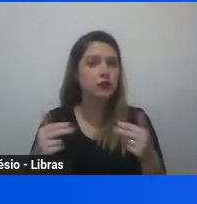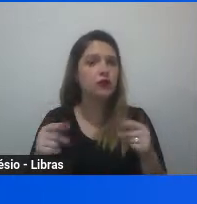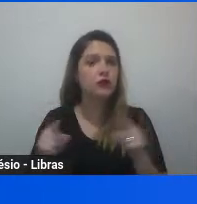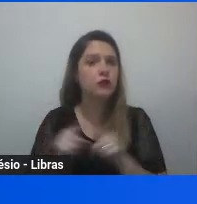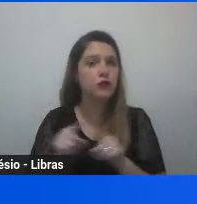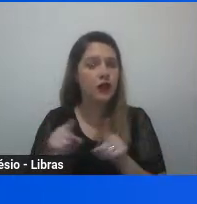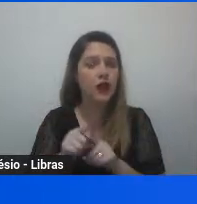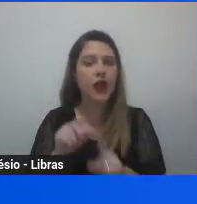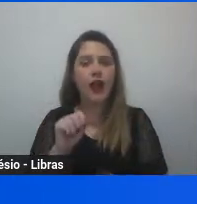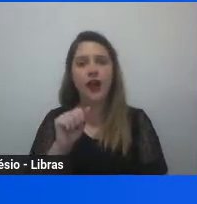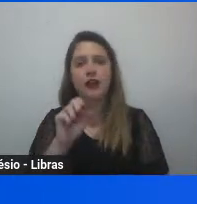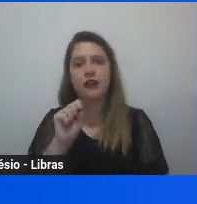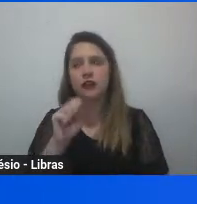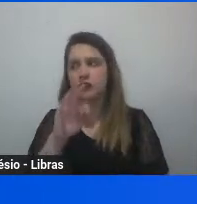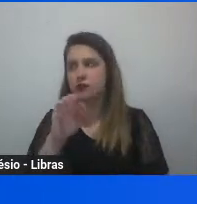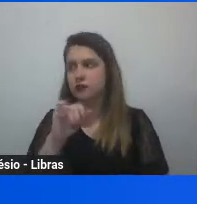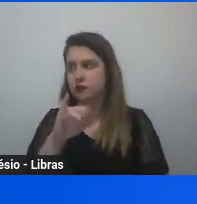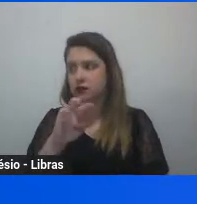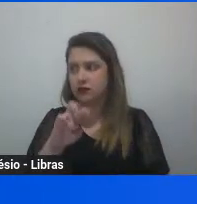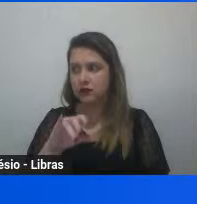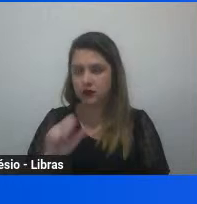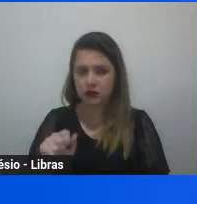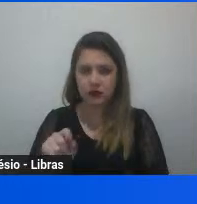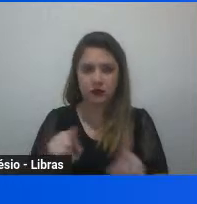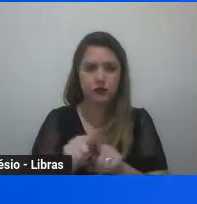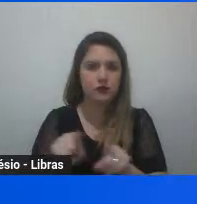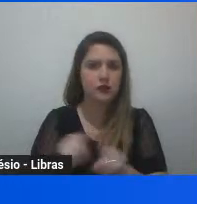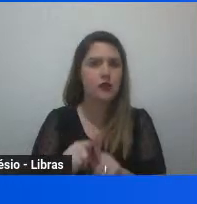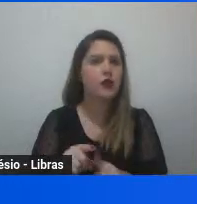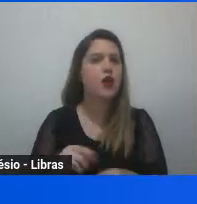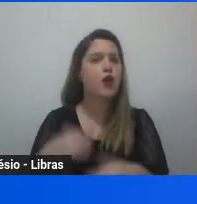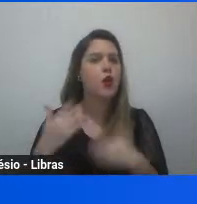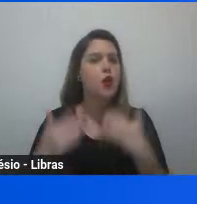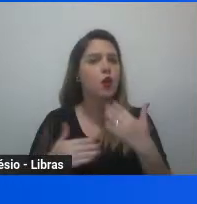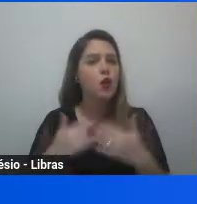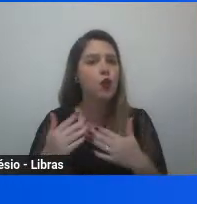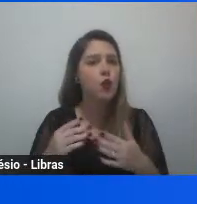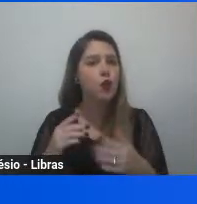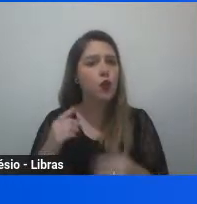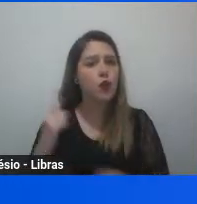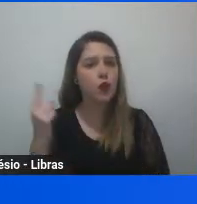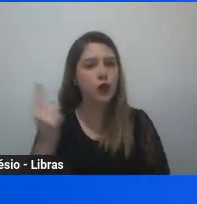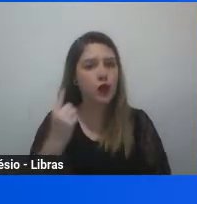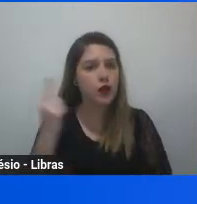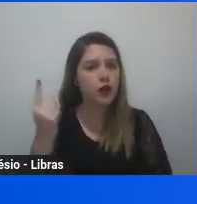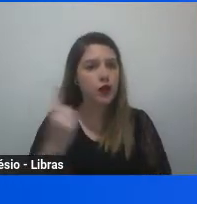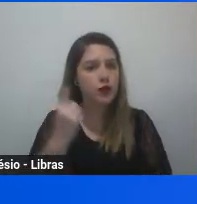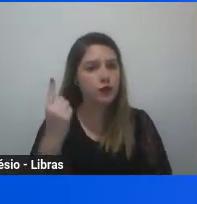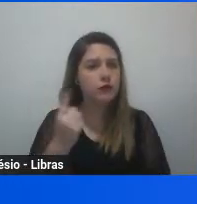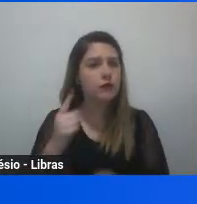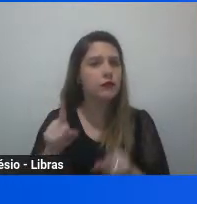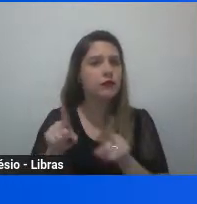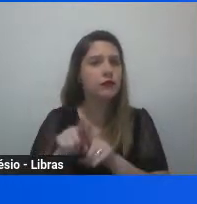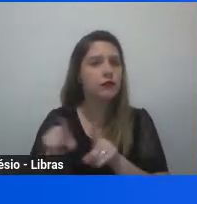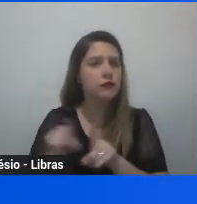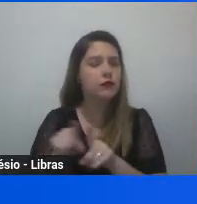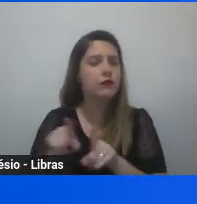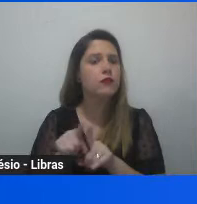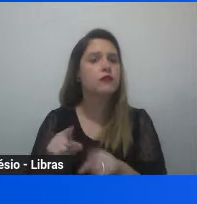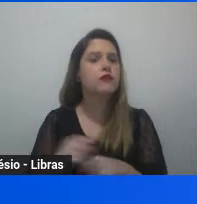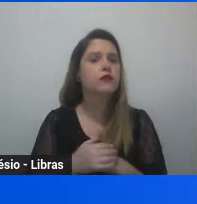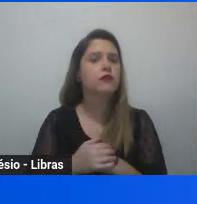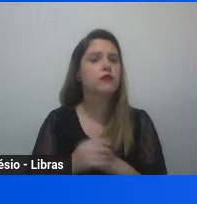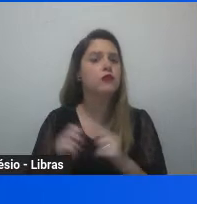aspira. Vou, o quanto antes, chamar uma ambulância, né, para fazer